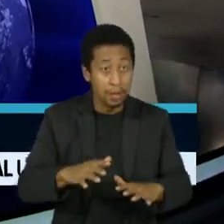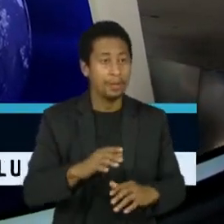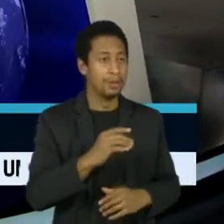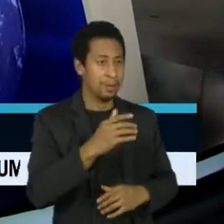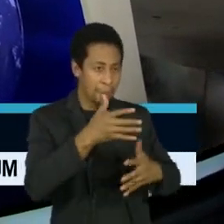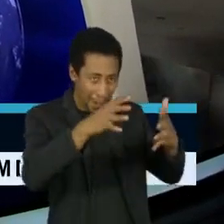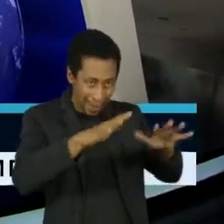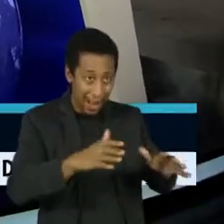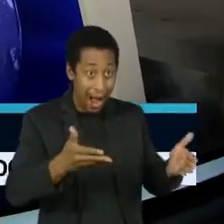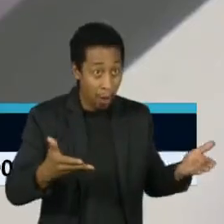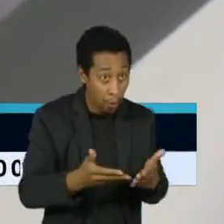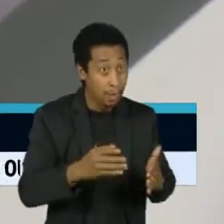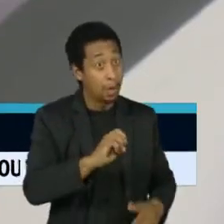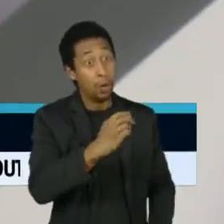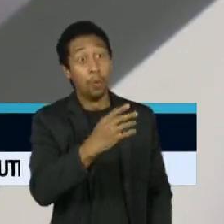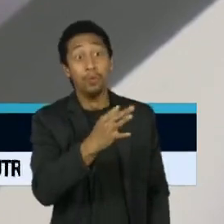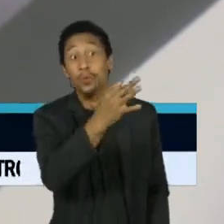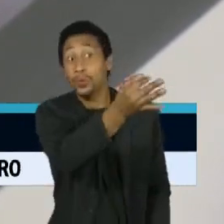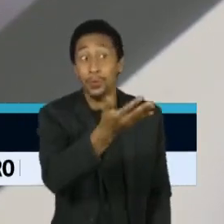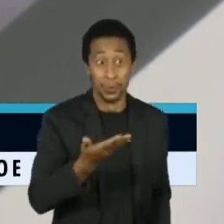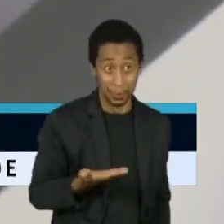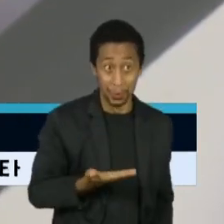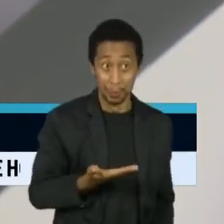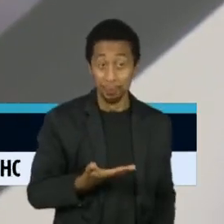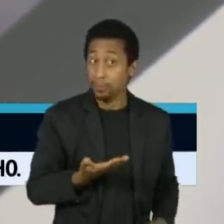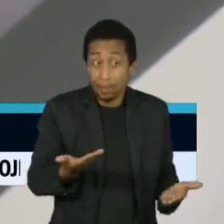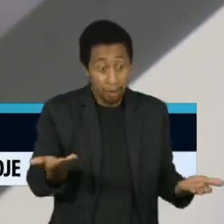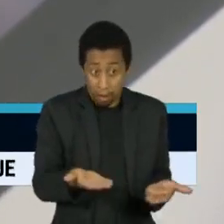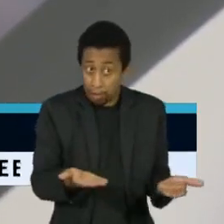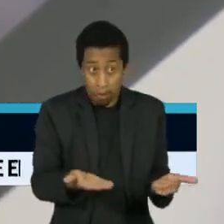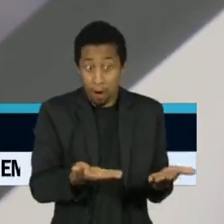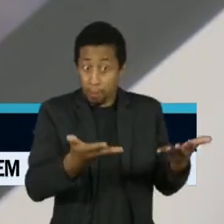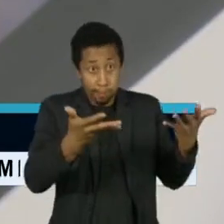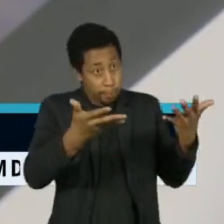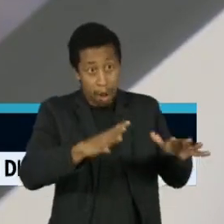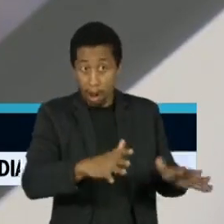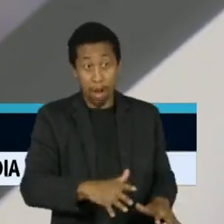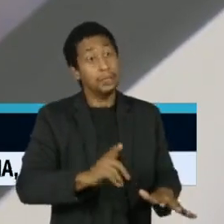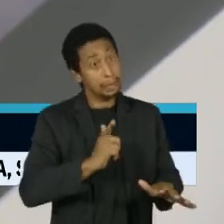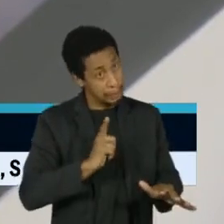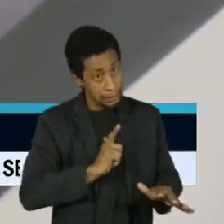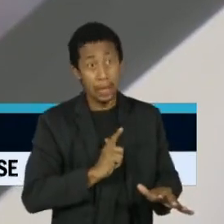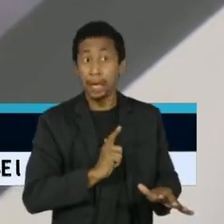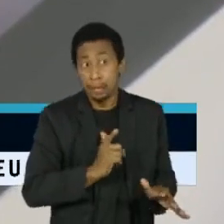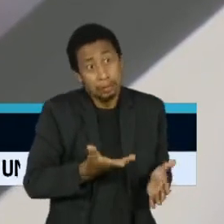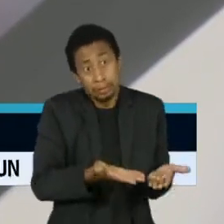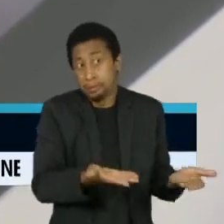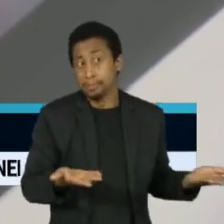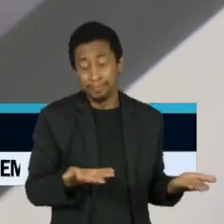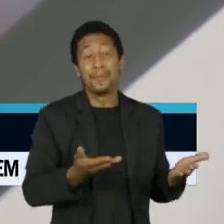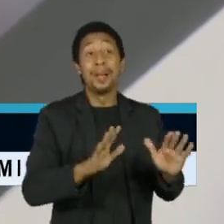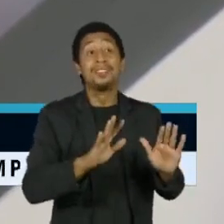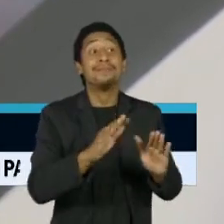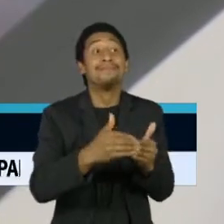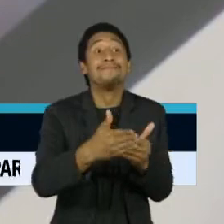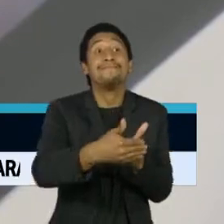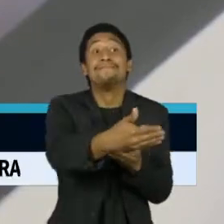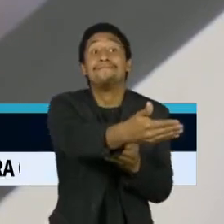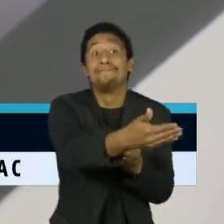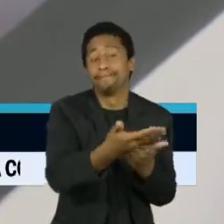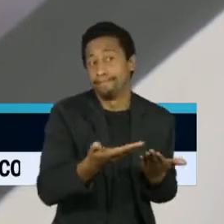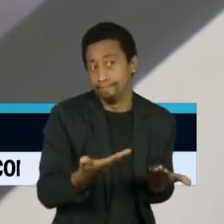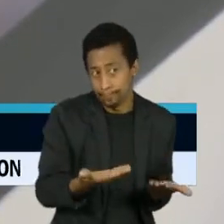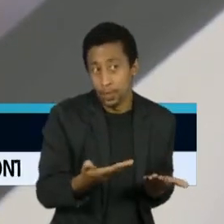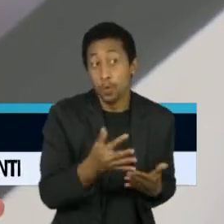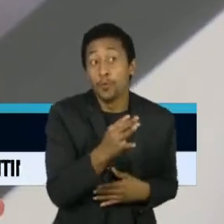presente? O presente já tem, já, né? Tá, já tem. Então, complicado. O problema é a bomba que tem para o próximo governo,